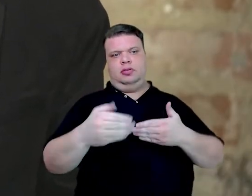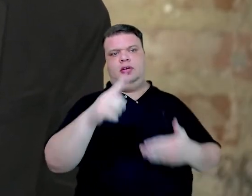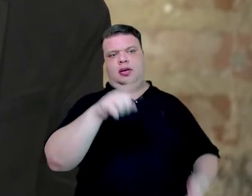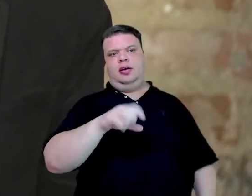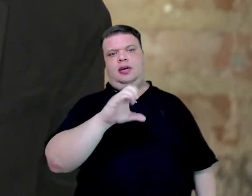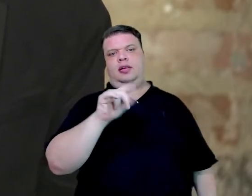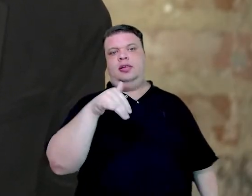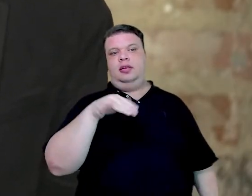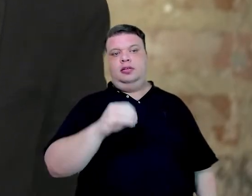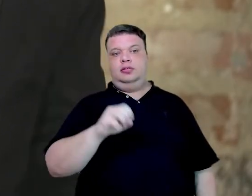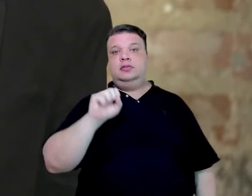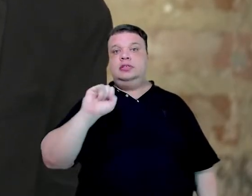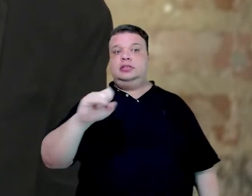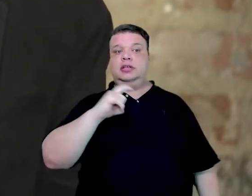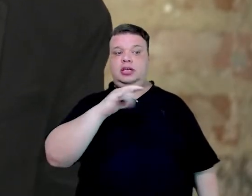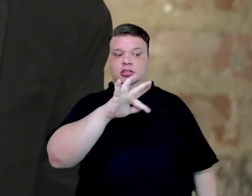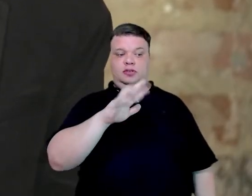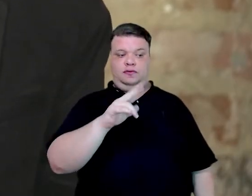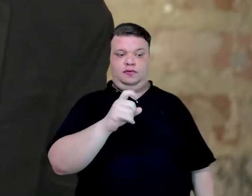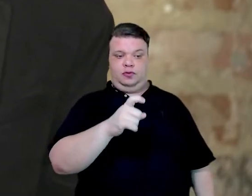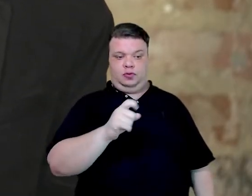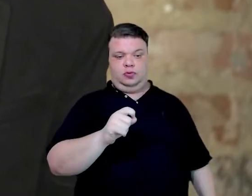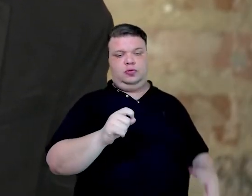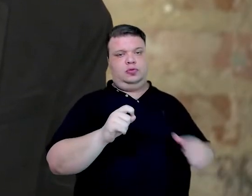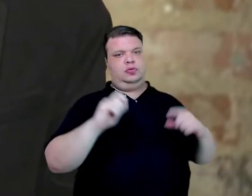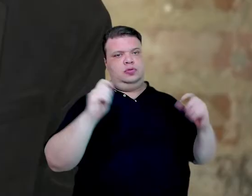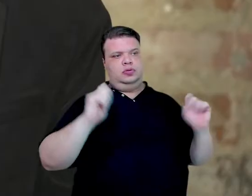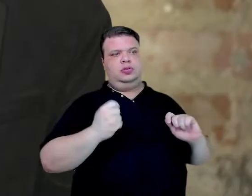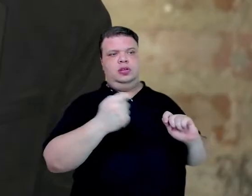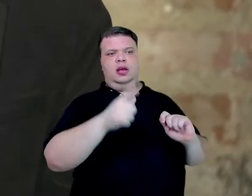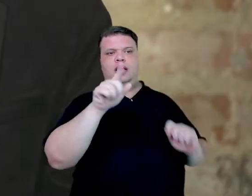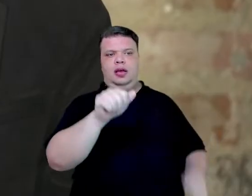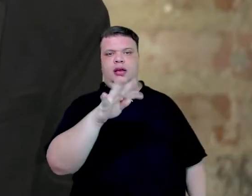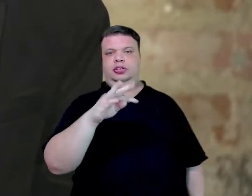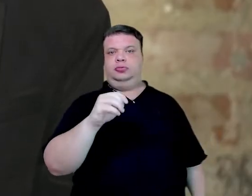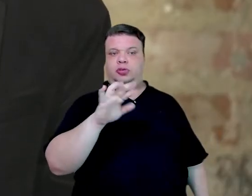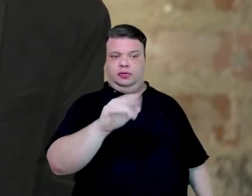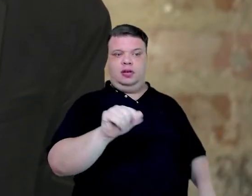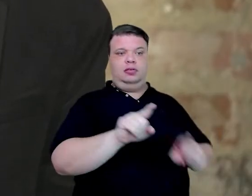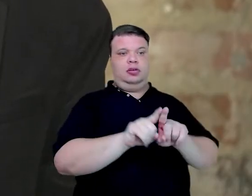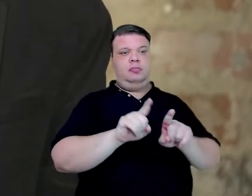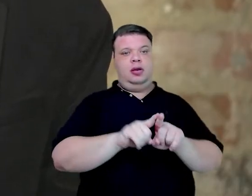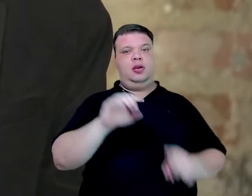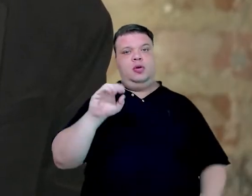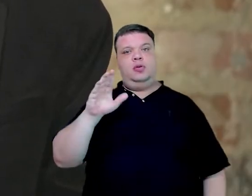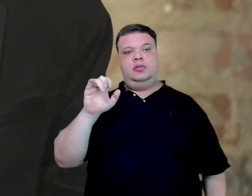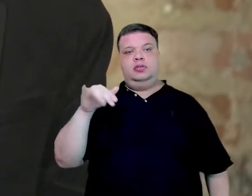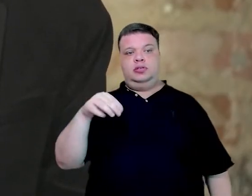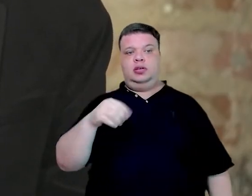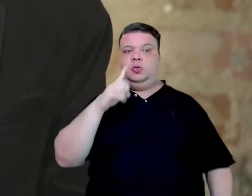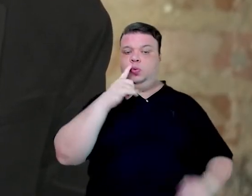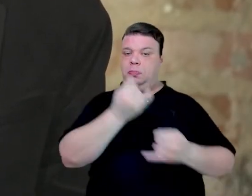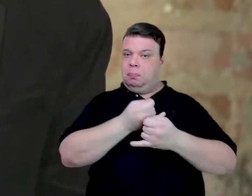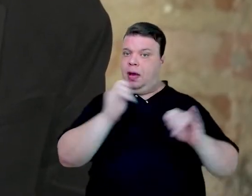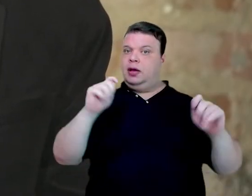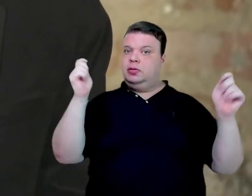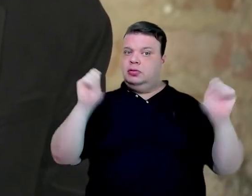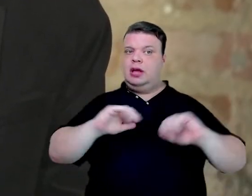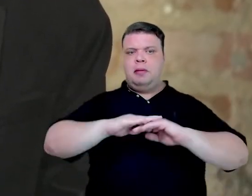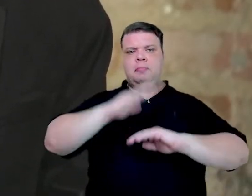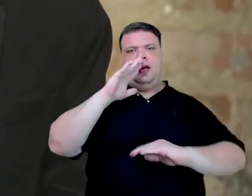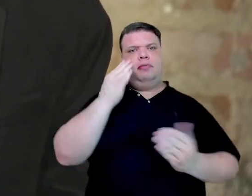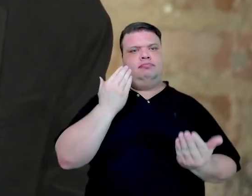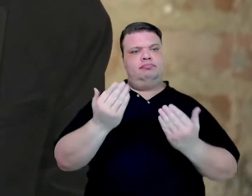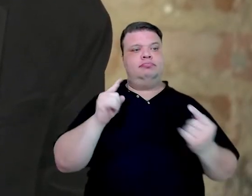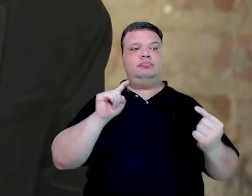Já em relação quais são os efeitos da interação oceano-atmosférica para o clima, embora esses fluxos sejam restritos à